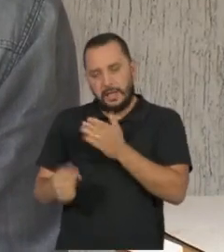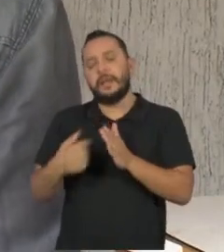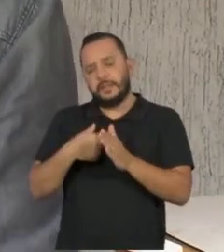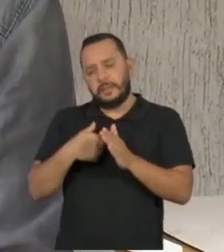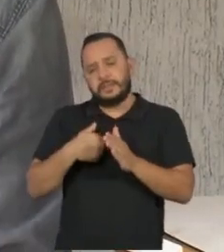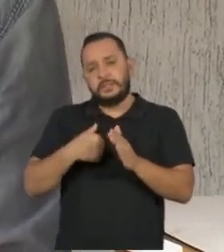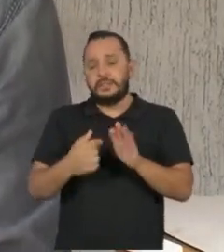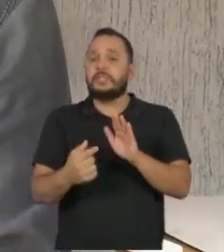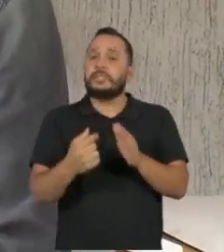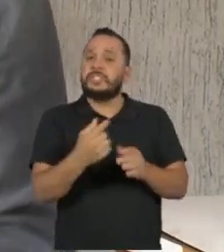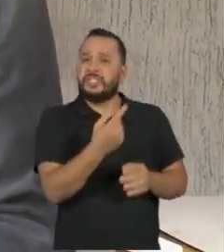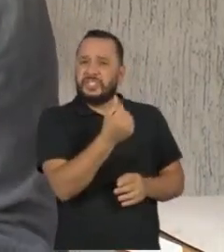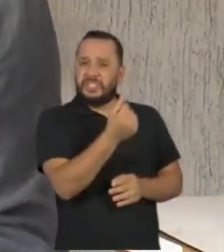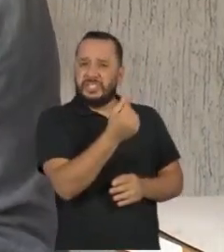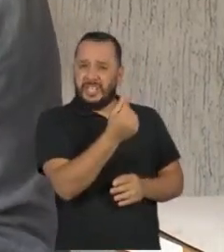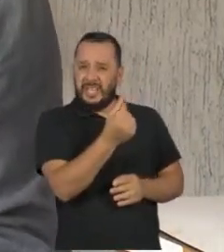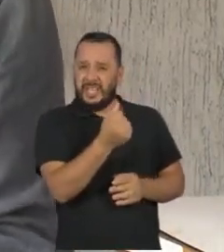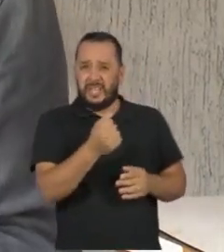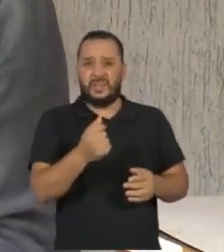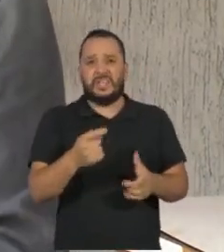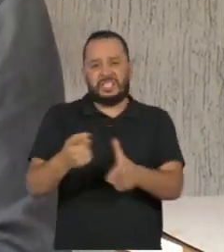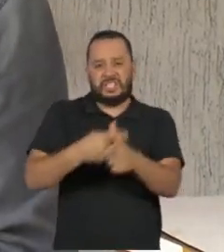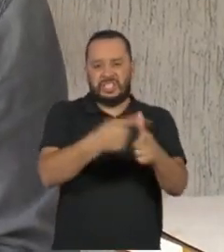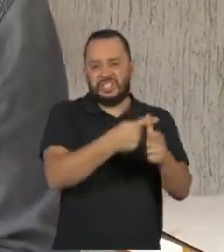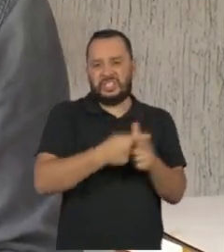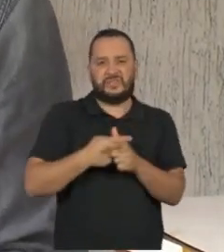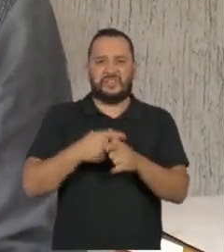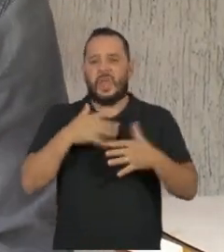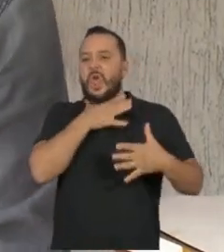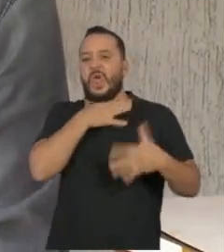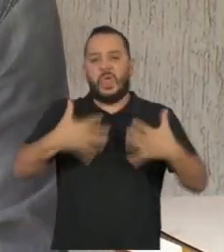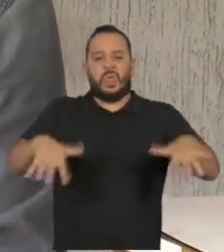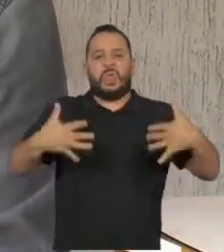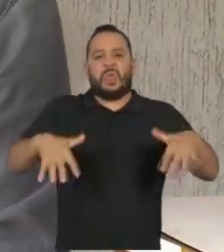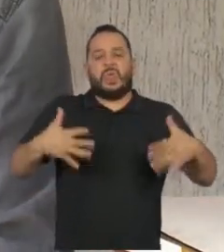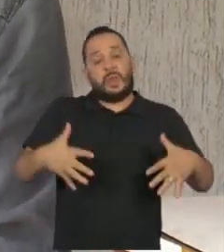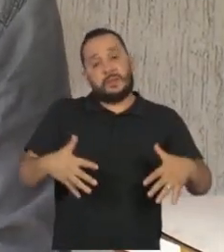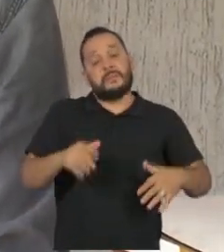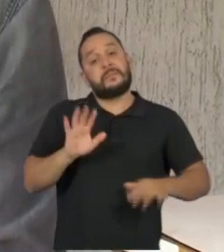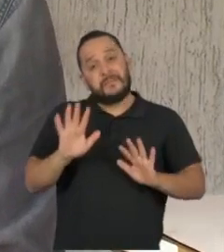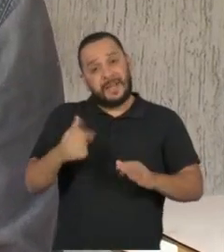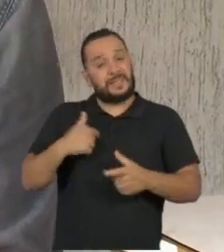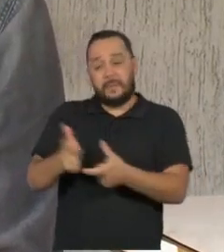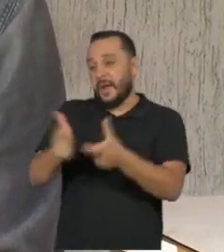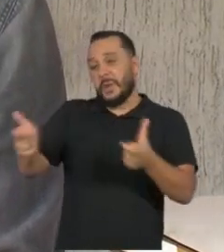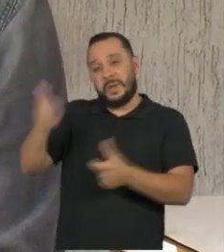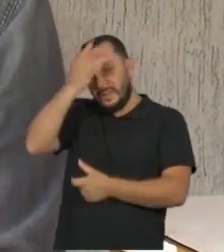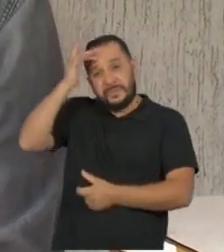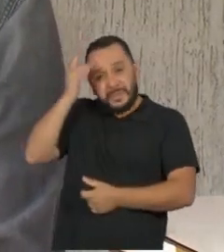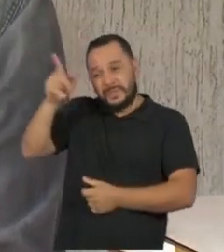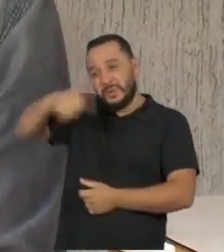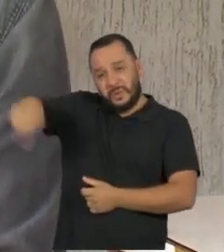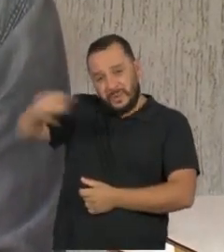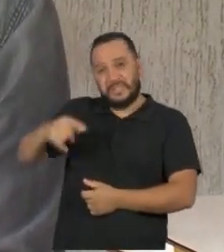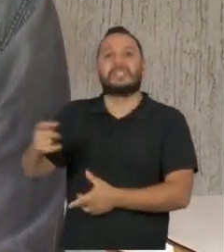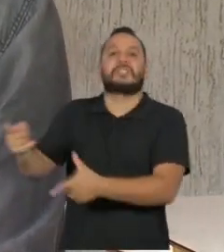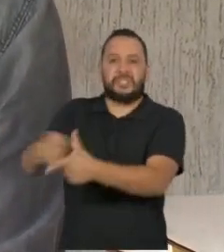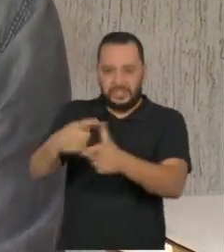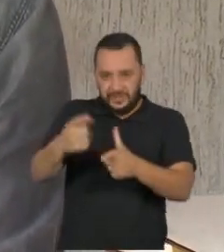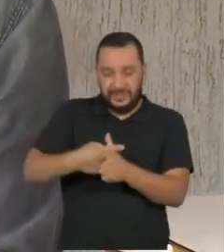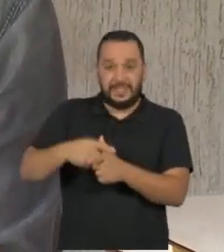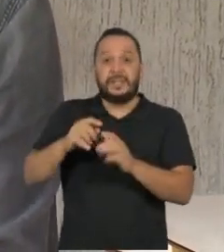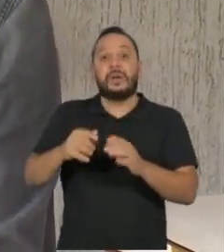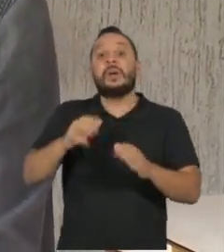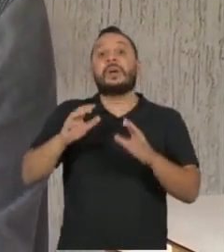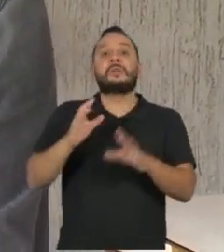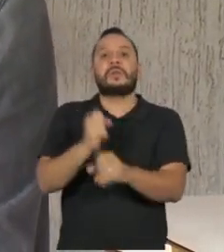tomar conta da situação. É o contrário, só que eles são exceção. Segundo pesquisa de endividamento e inadimplência do consumidor, 6